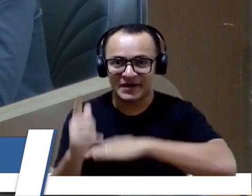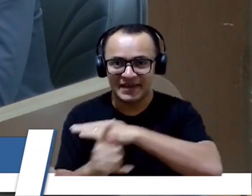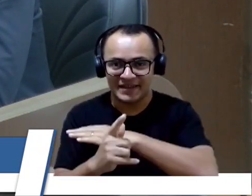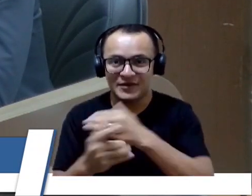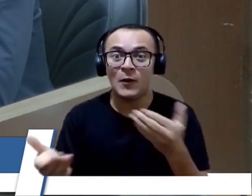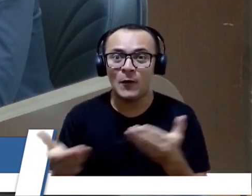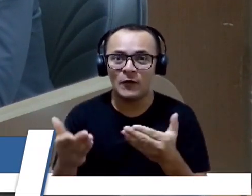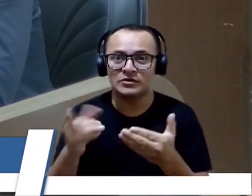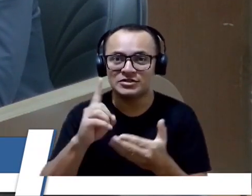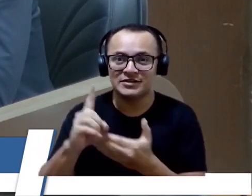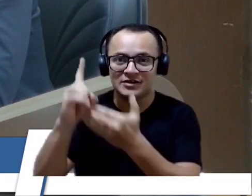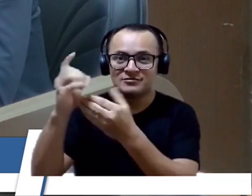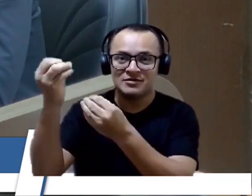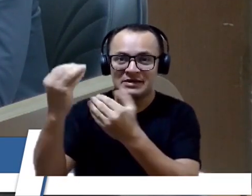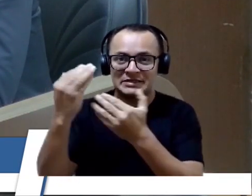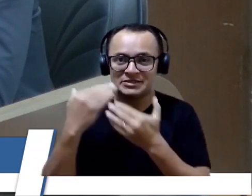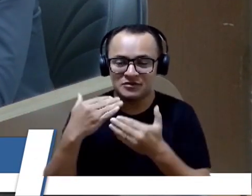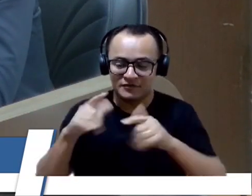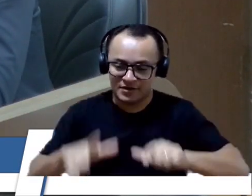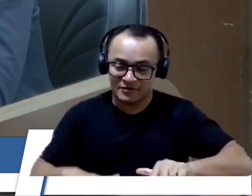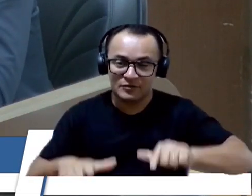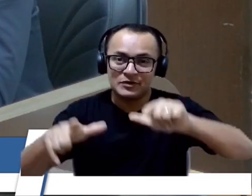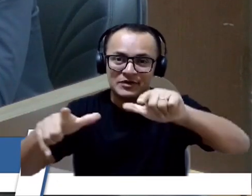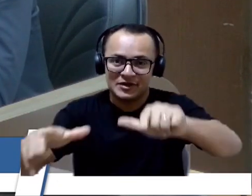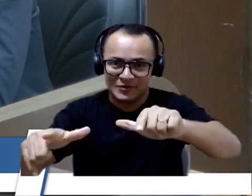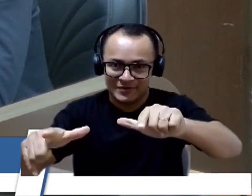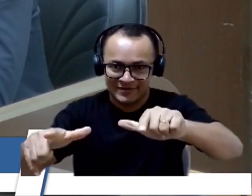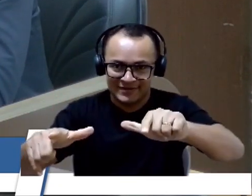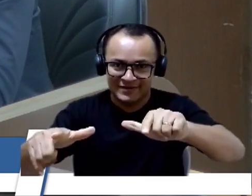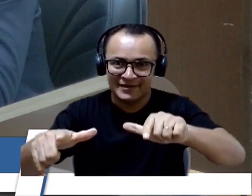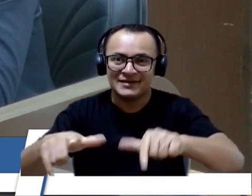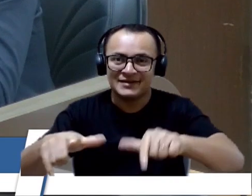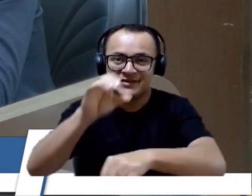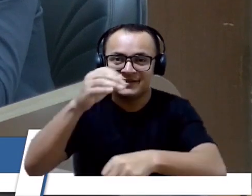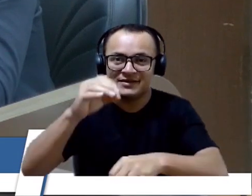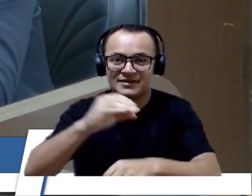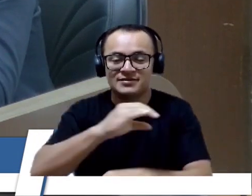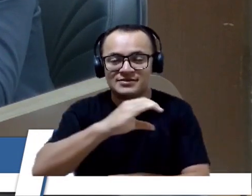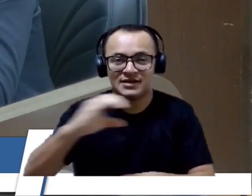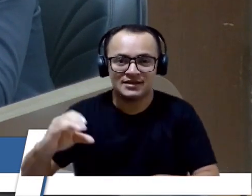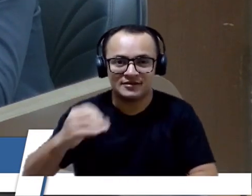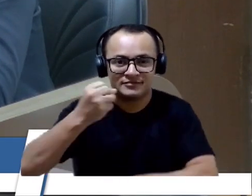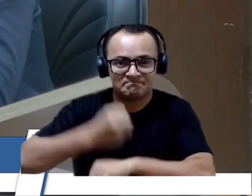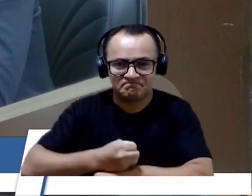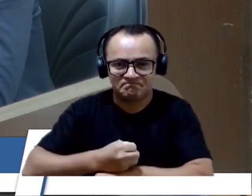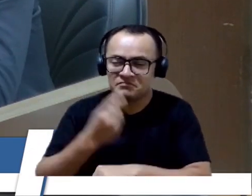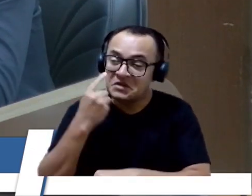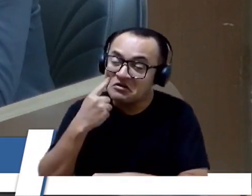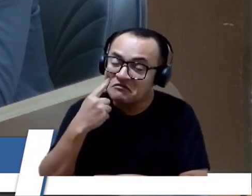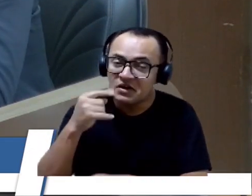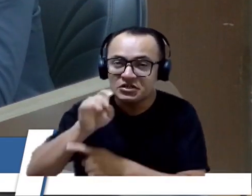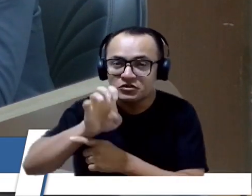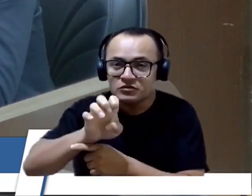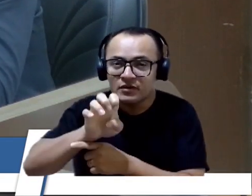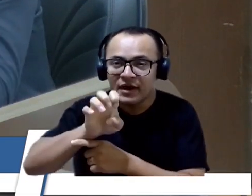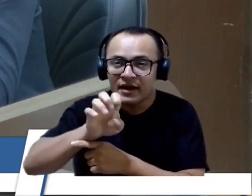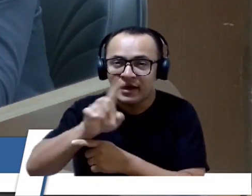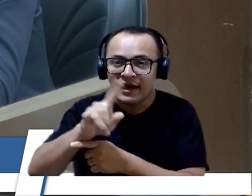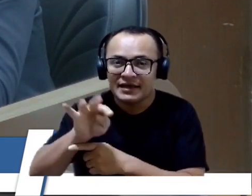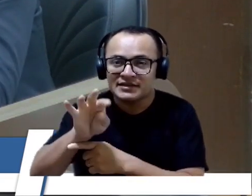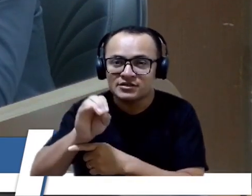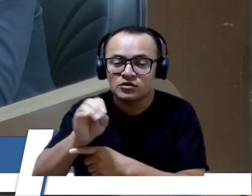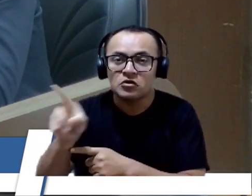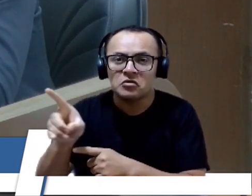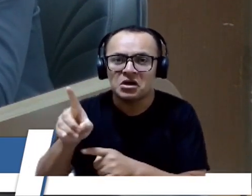cidadão francano ao Ezio. E que eu vejo no Ezio? Uma família unida, que unidos